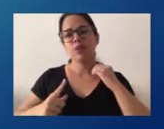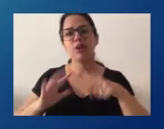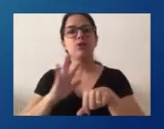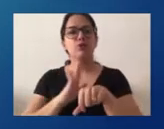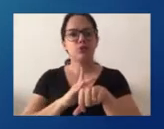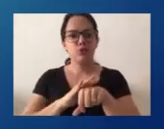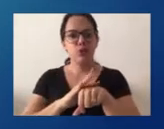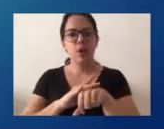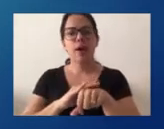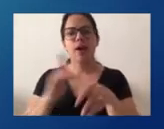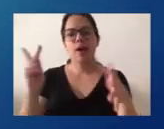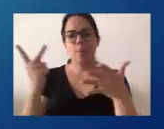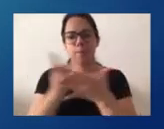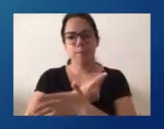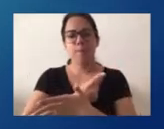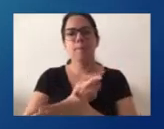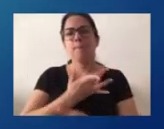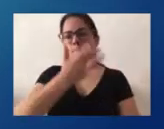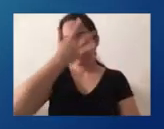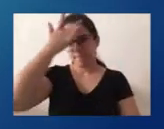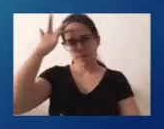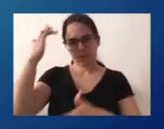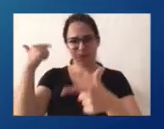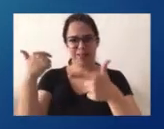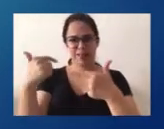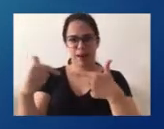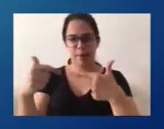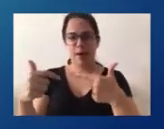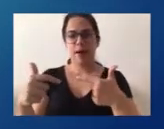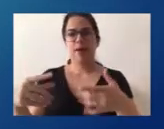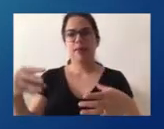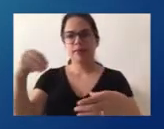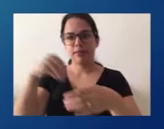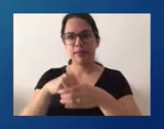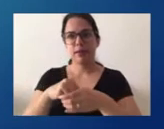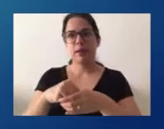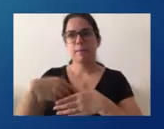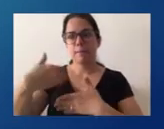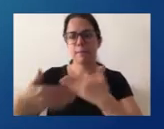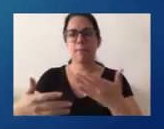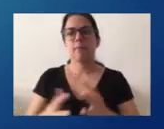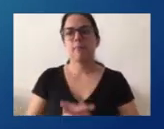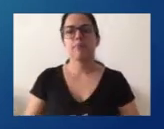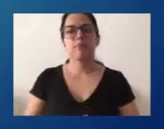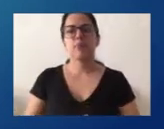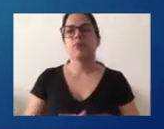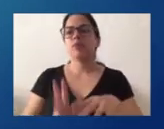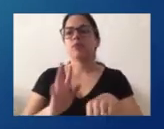Então, doenças do aparelho respiratório, doenças de pele, doenças circulatórias, doenças reumáticas,